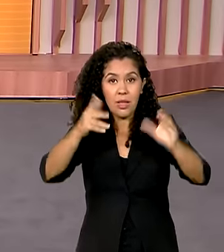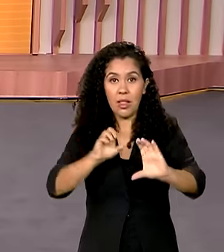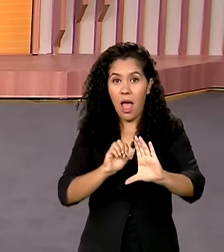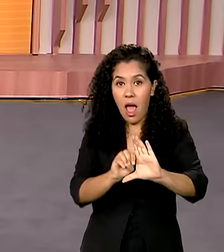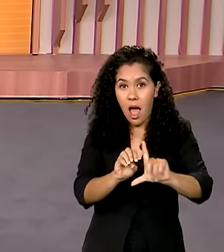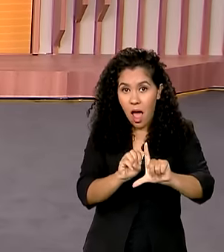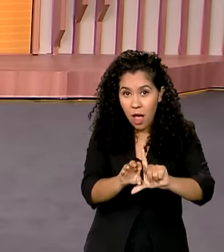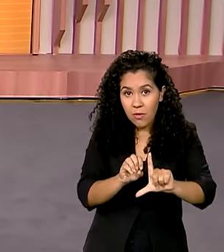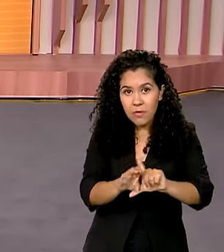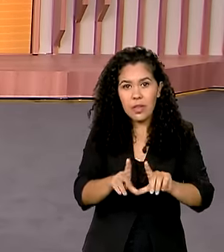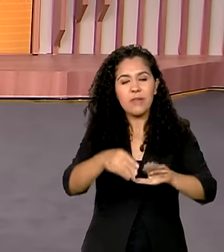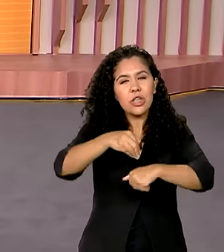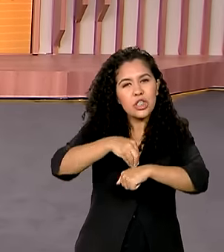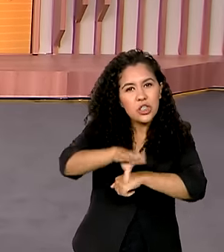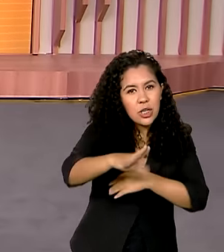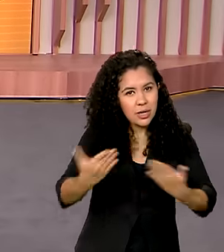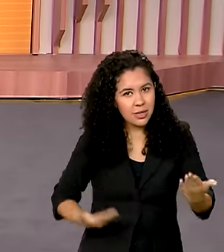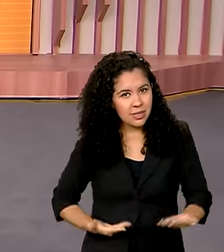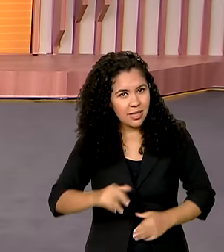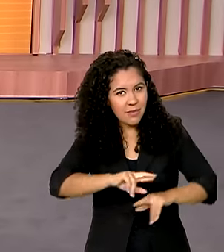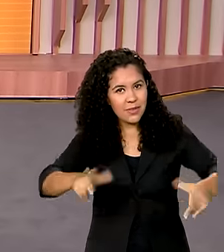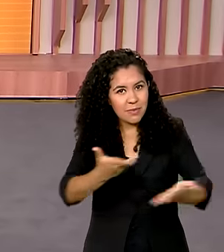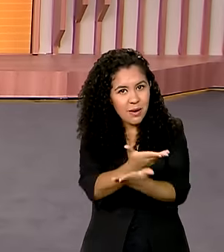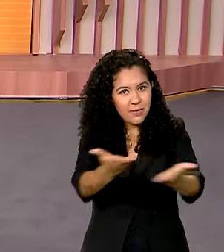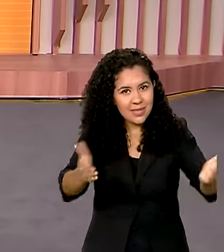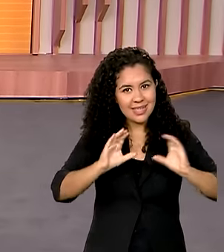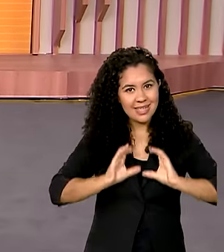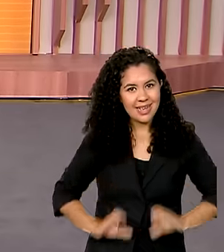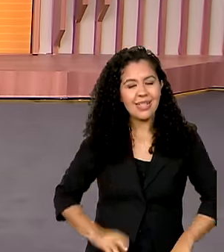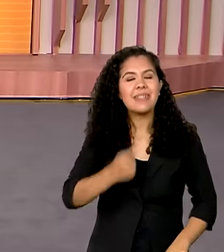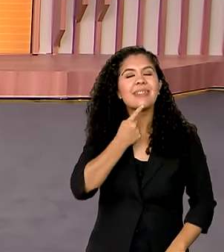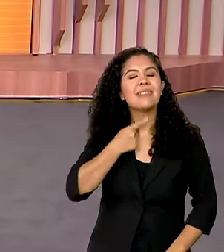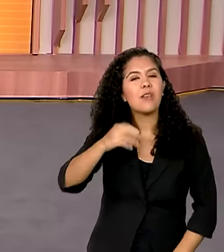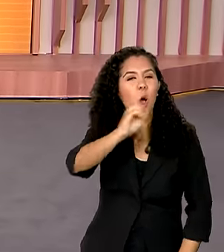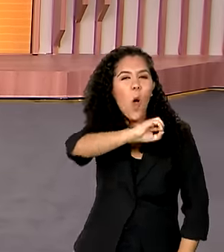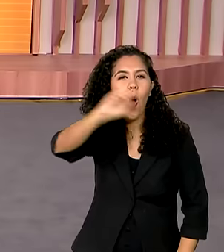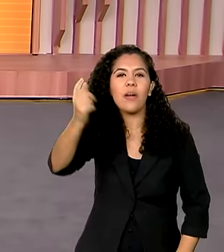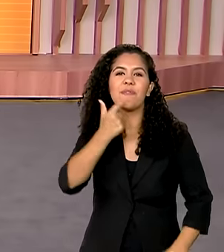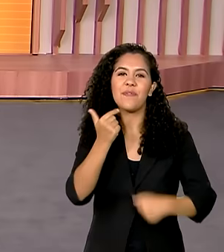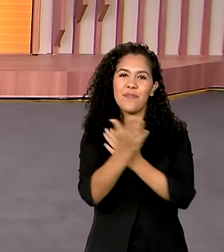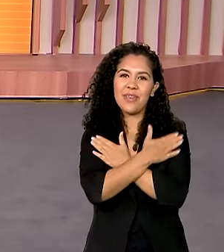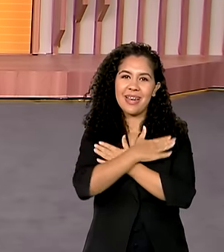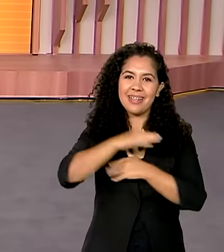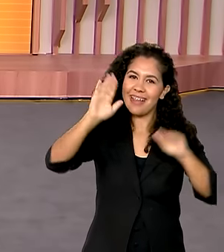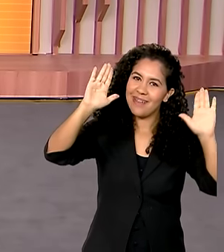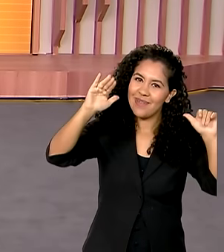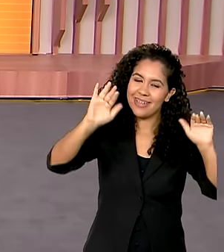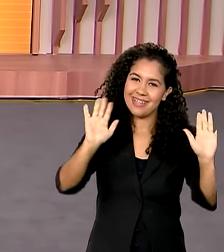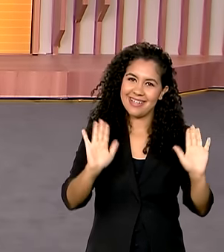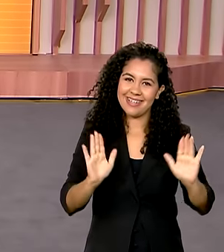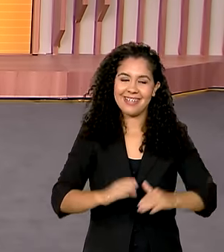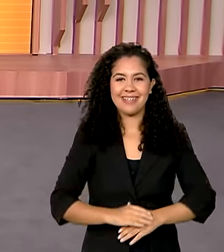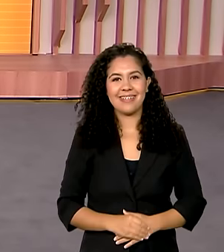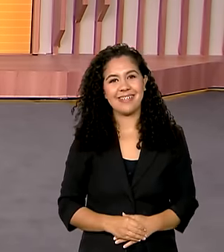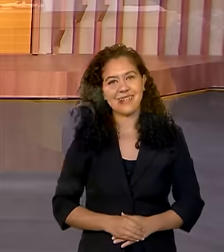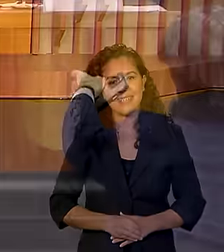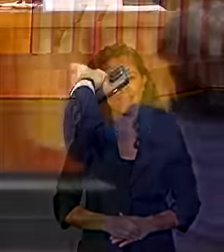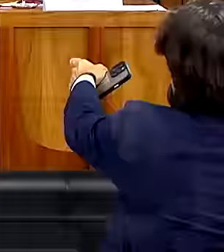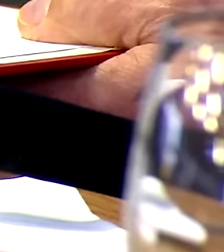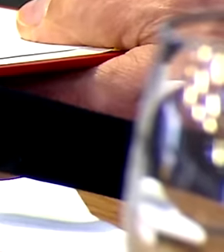dicas e serviços para você, cidadão. Um ótimo feriado, a gente se vê amanhã. Tchau. Tchau.